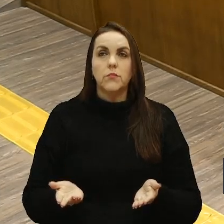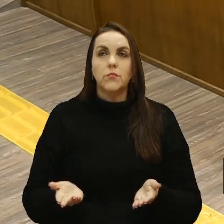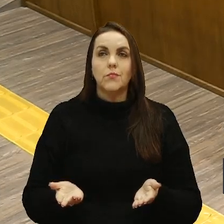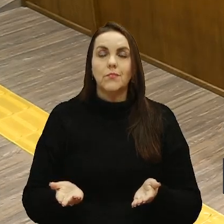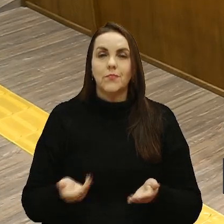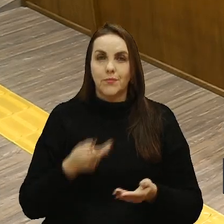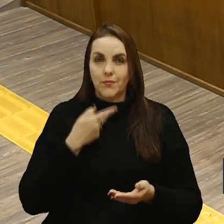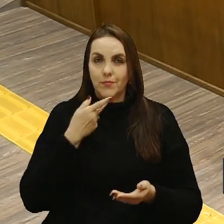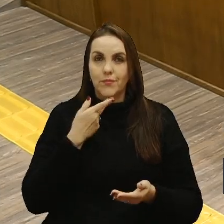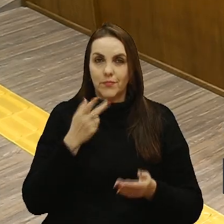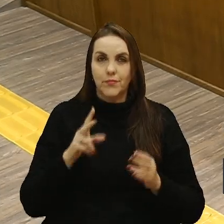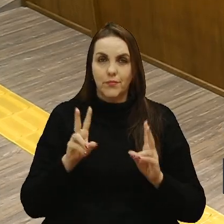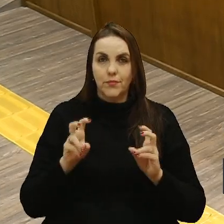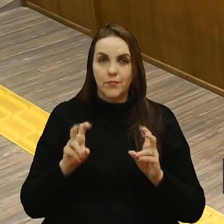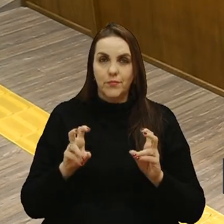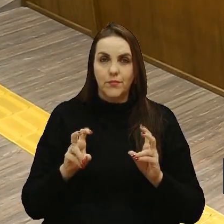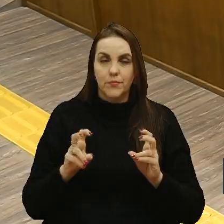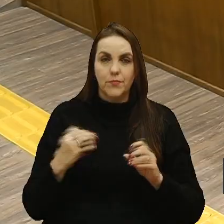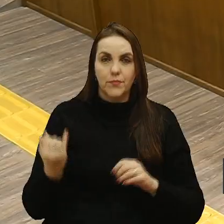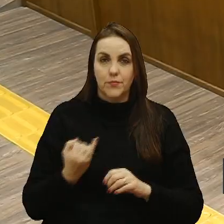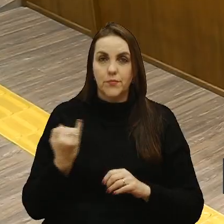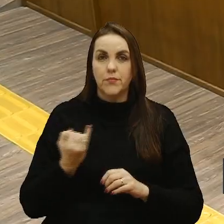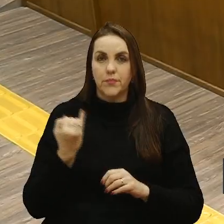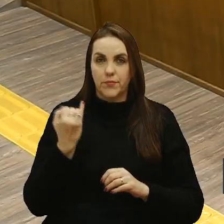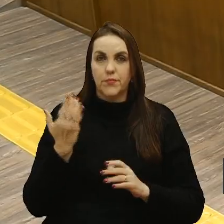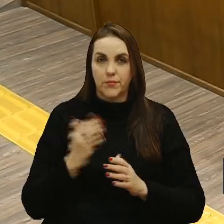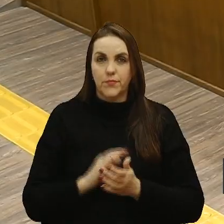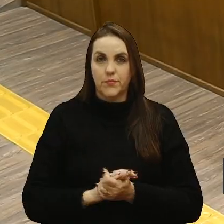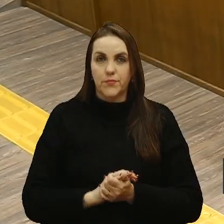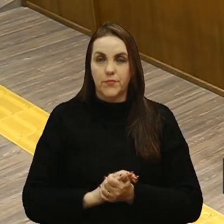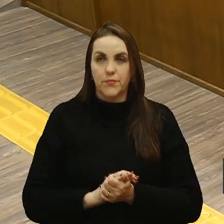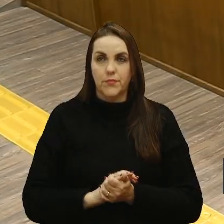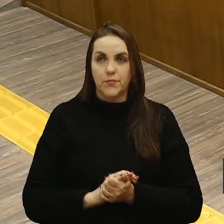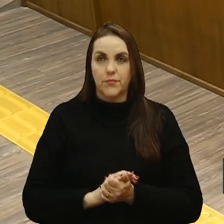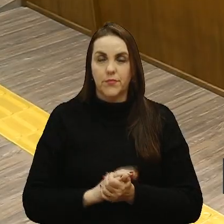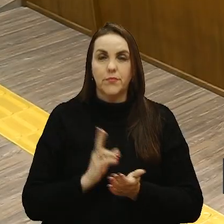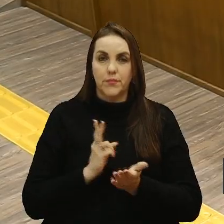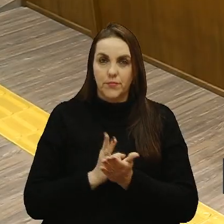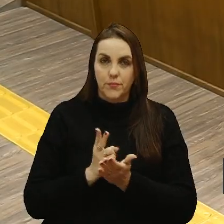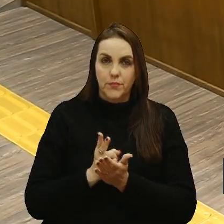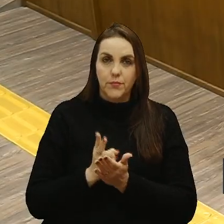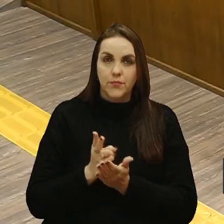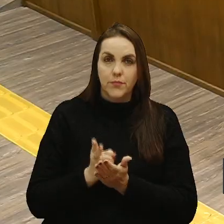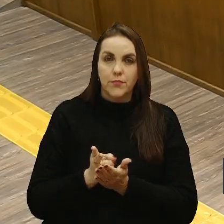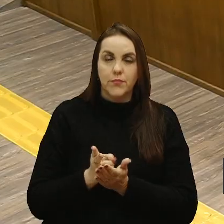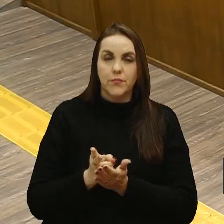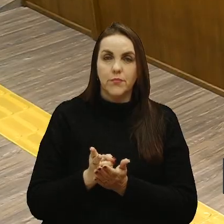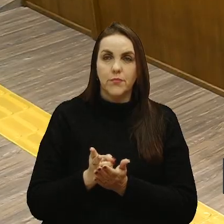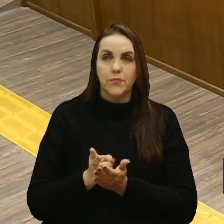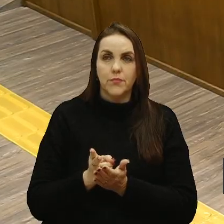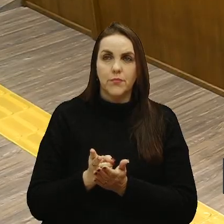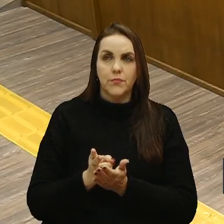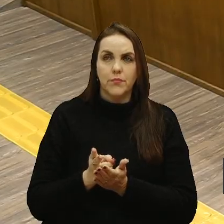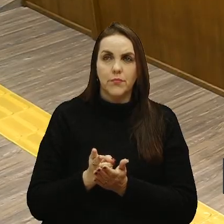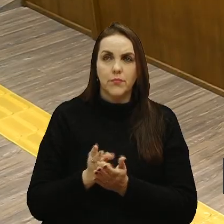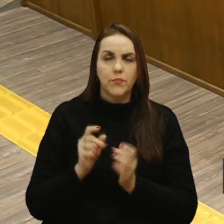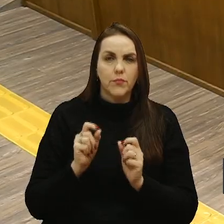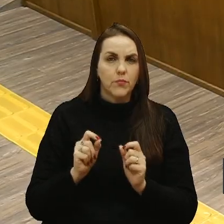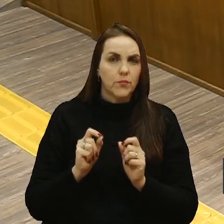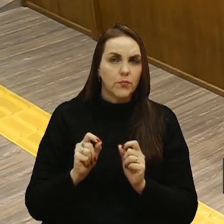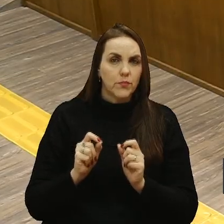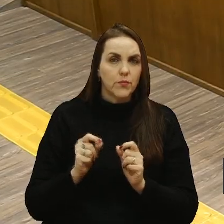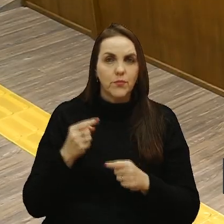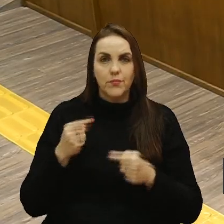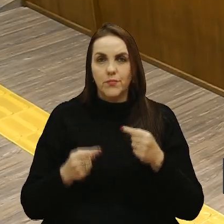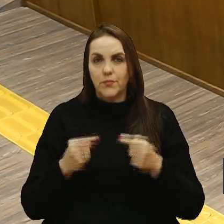estamos falando de um tema muito importante, mas seguimos acho que o que fica da